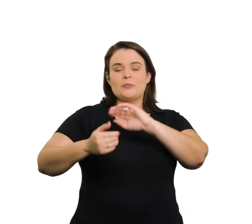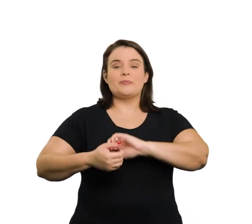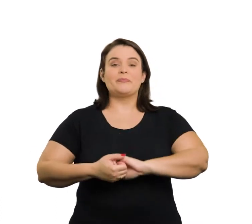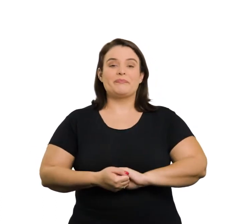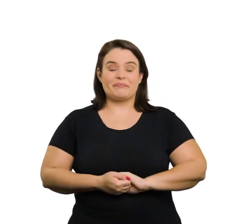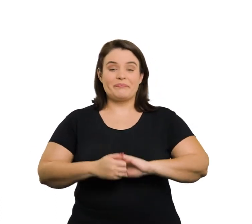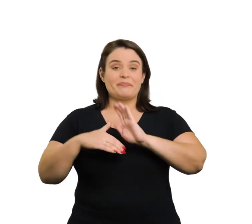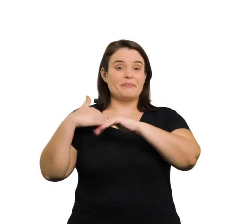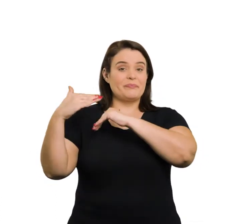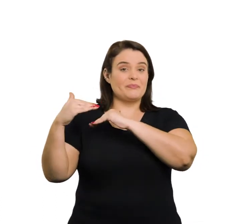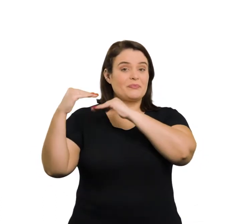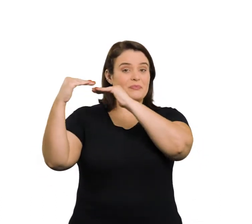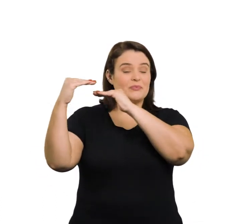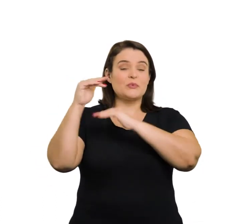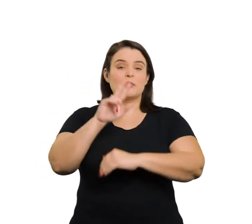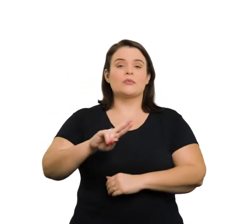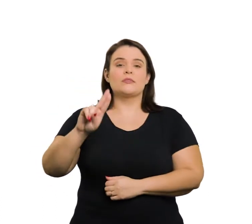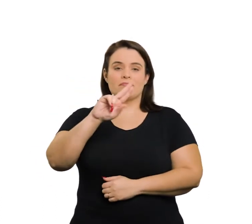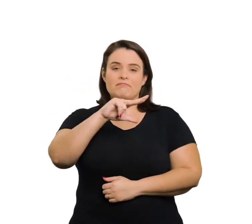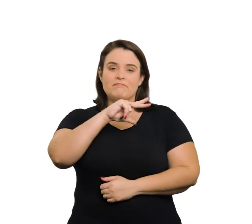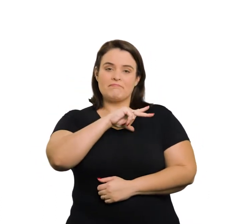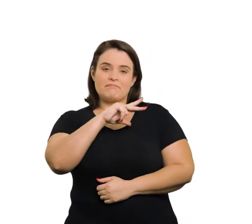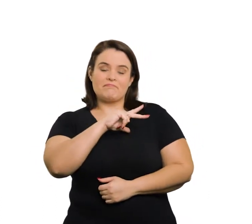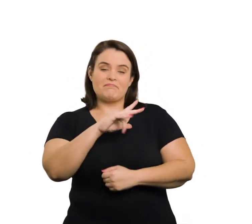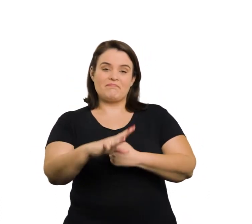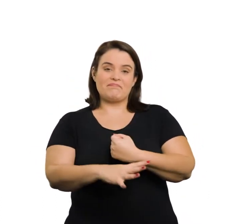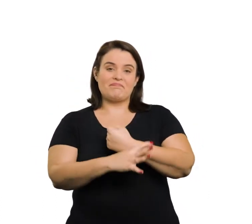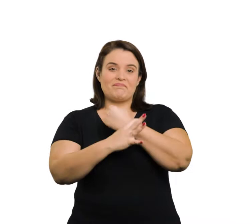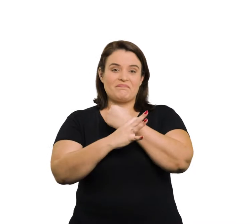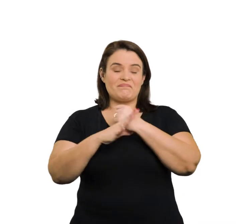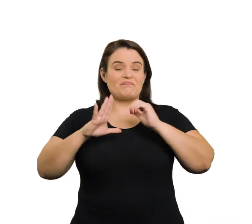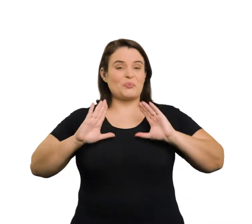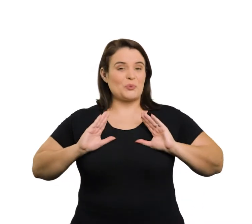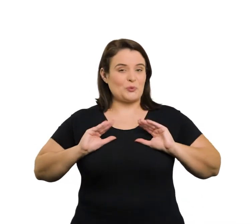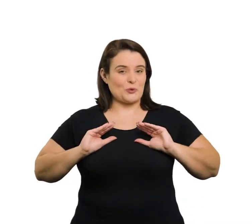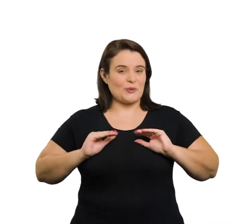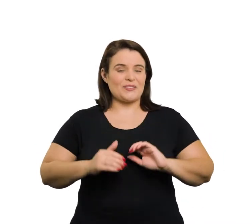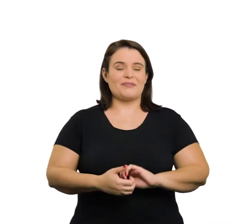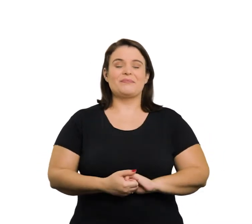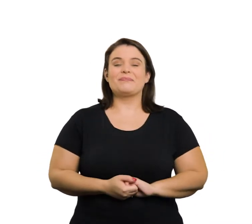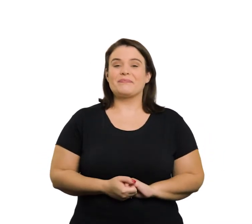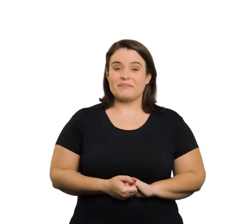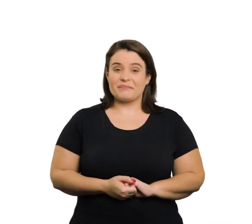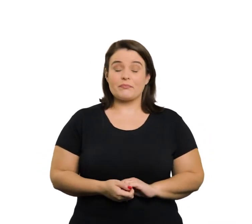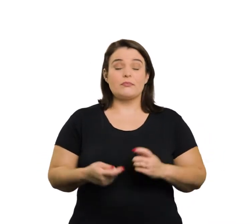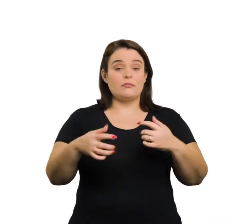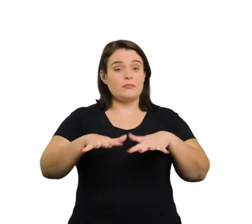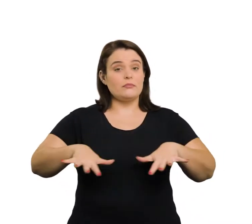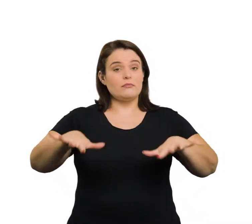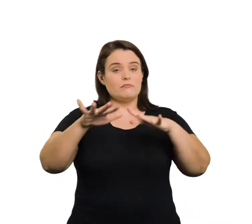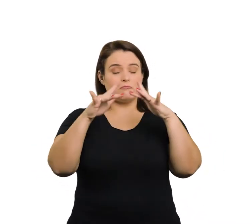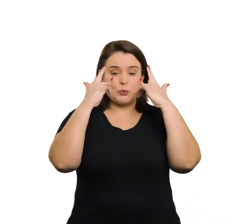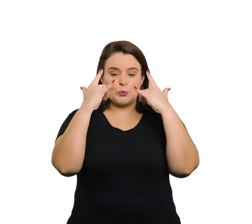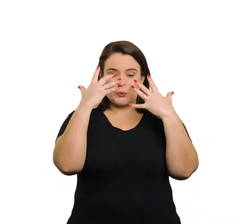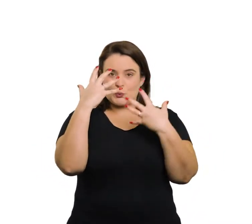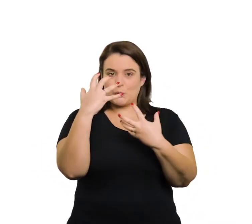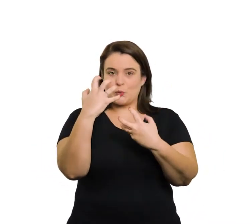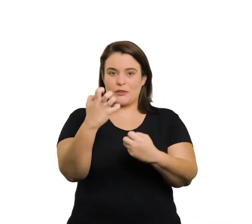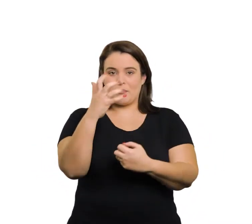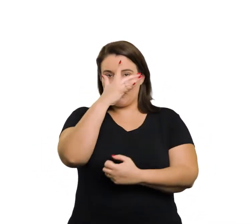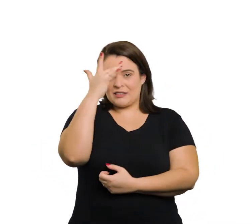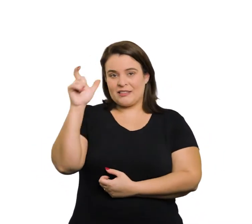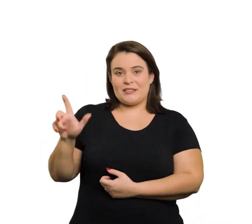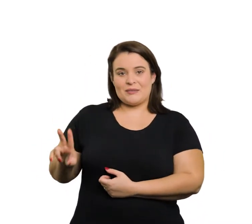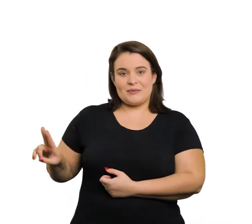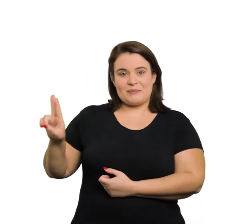possível segregação e estigmatização, promover o uso com privacidade, segurança e conforto, sem